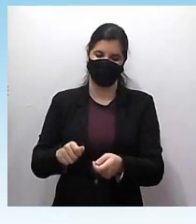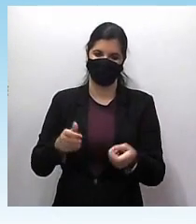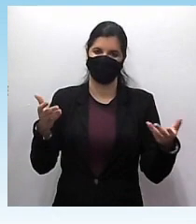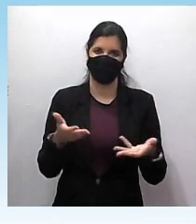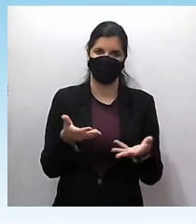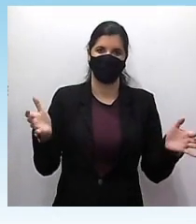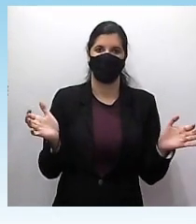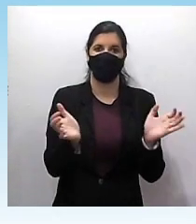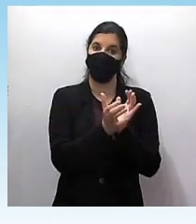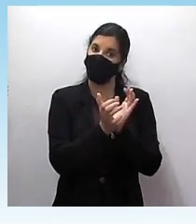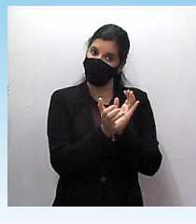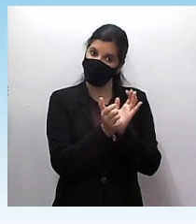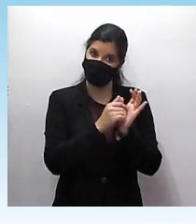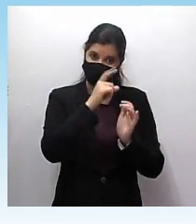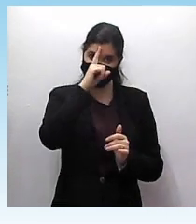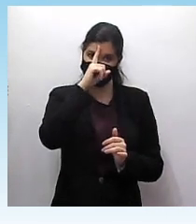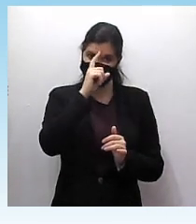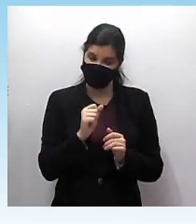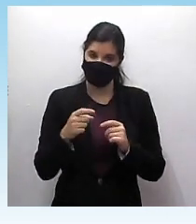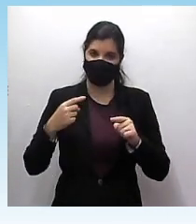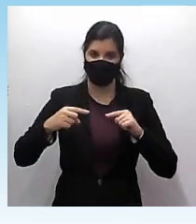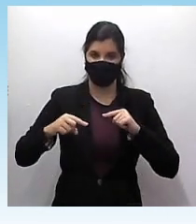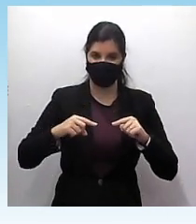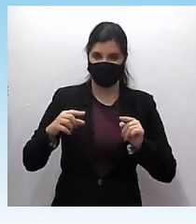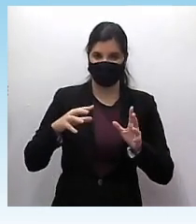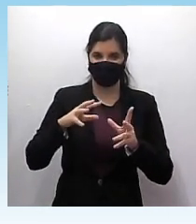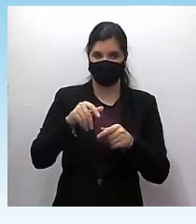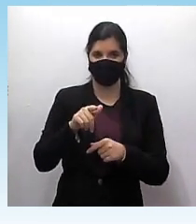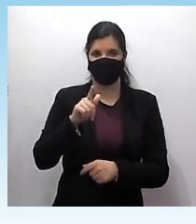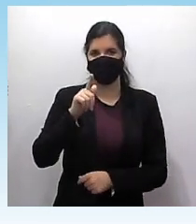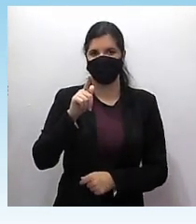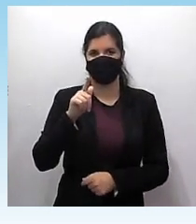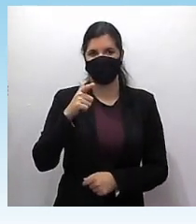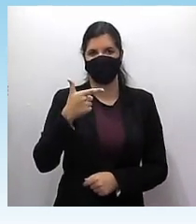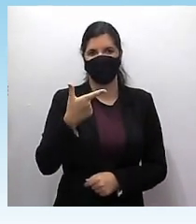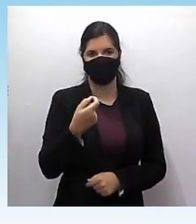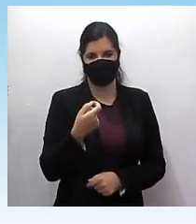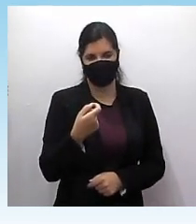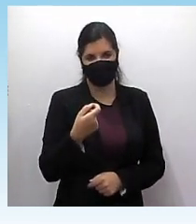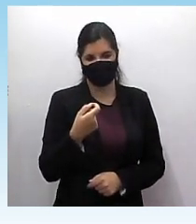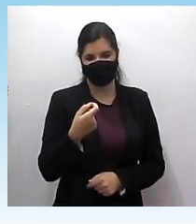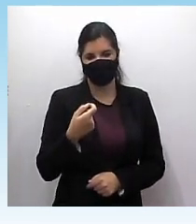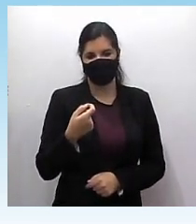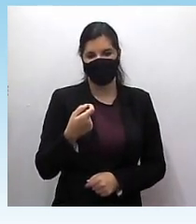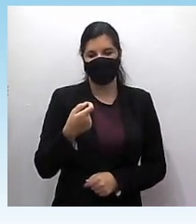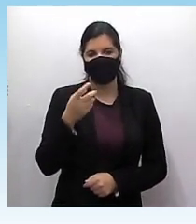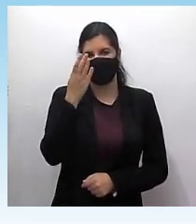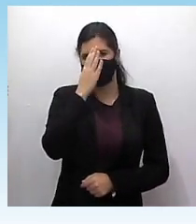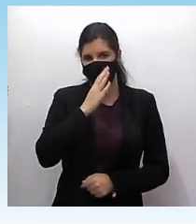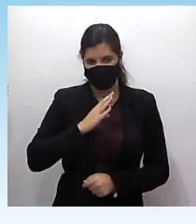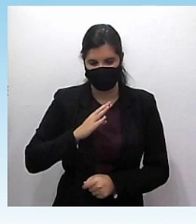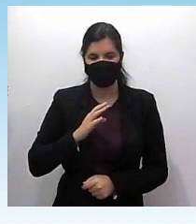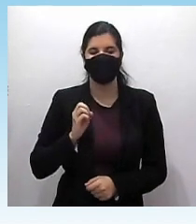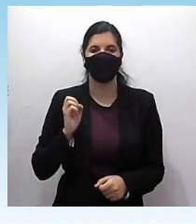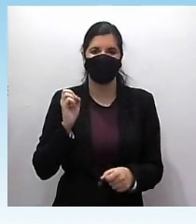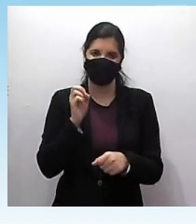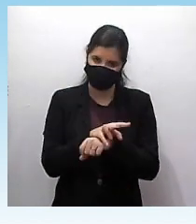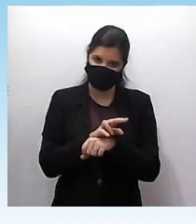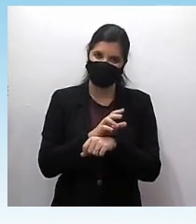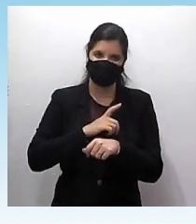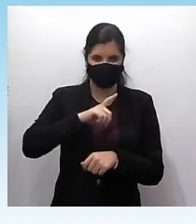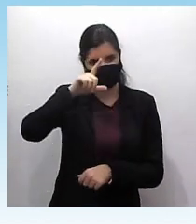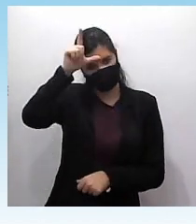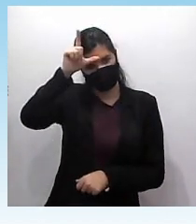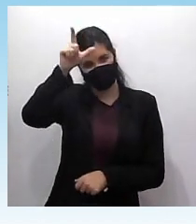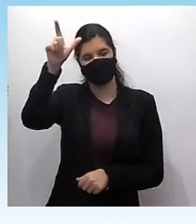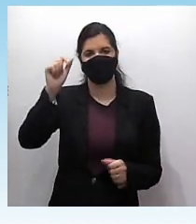hoje o grupo que decide a política do mundo é o G20, né, cujo qual o Brasil tem sido uma liderança junto